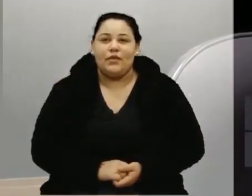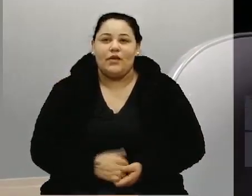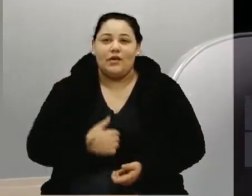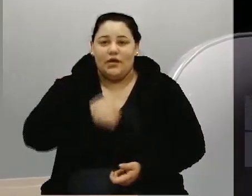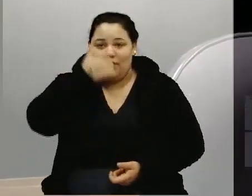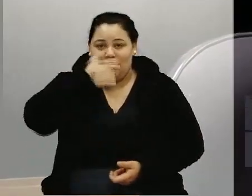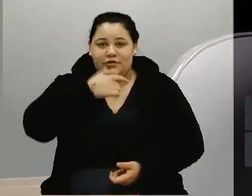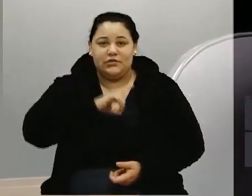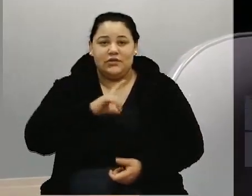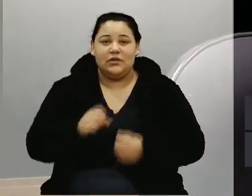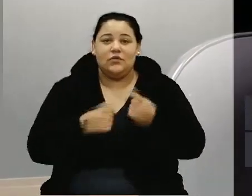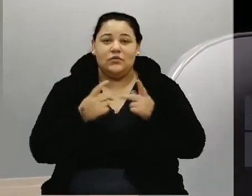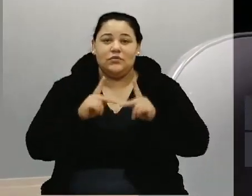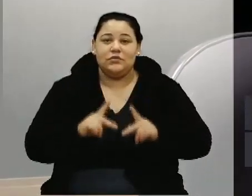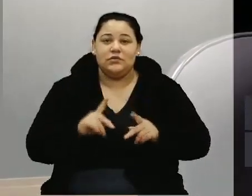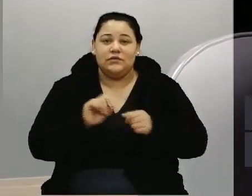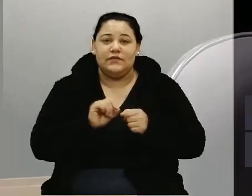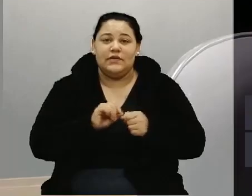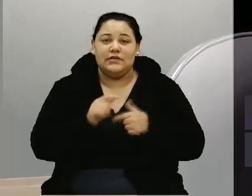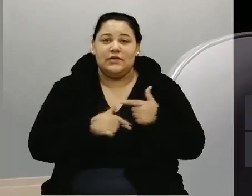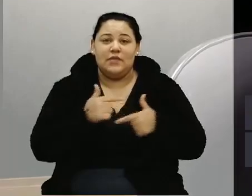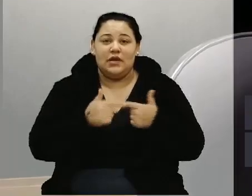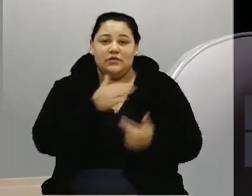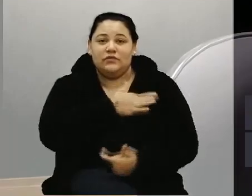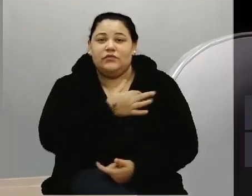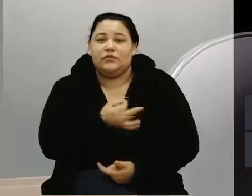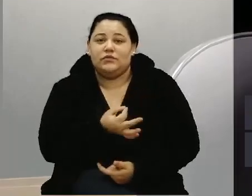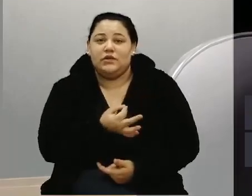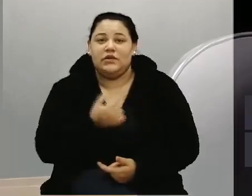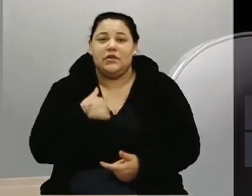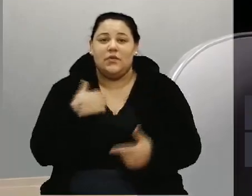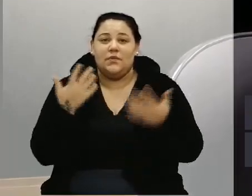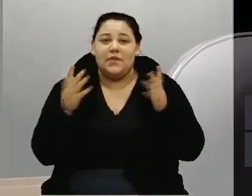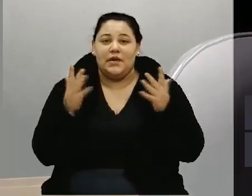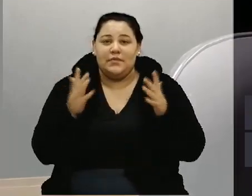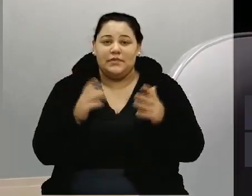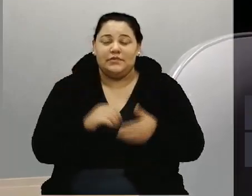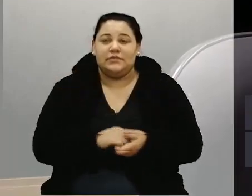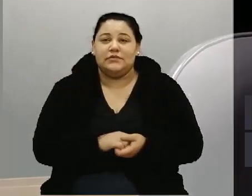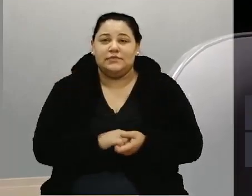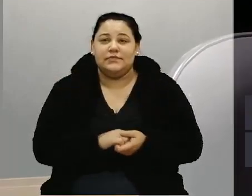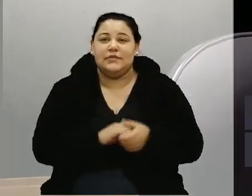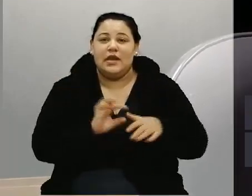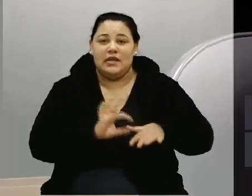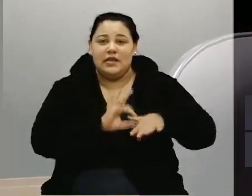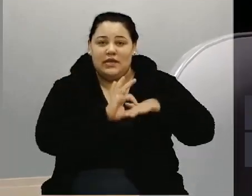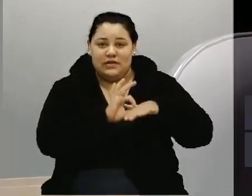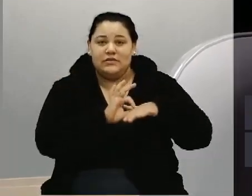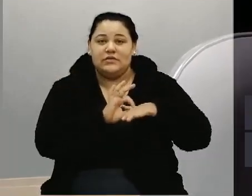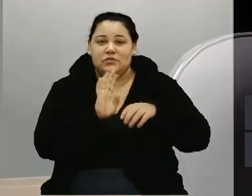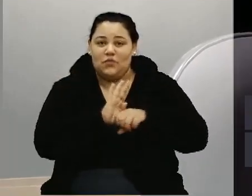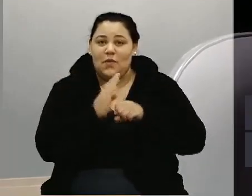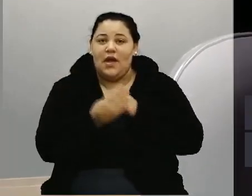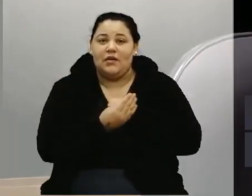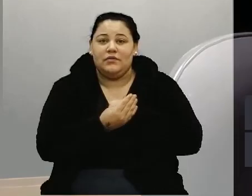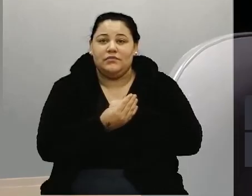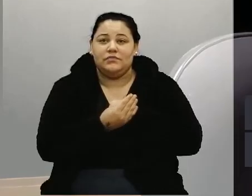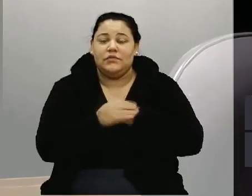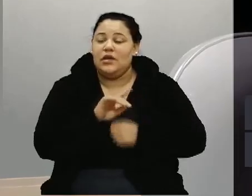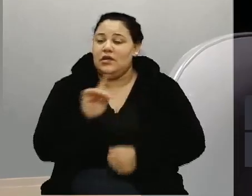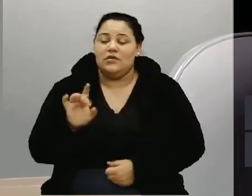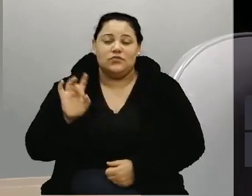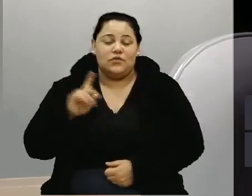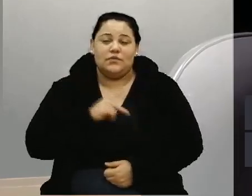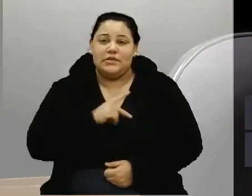trabalho voluntário, até falei isso ontem e parabenizei, são as lideranças dos bairros e não só os